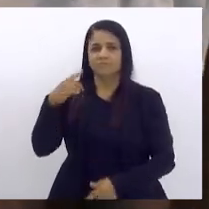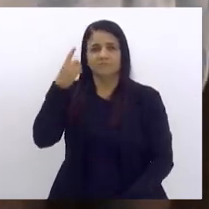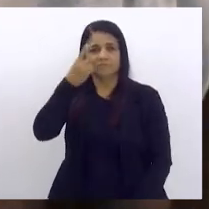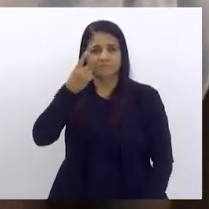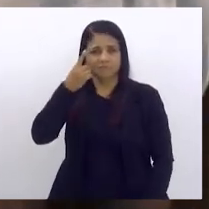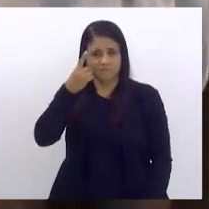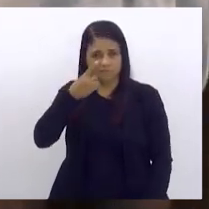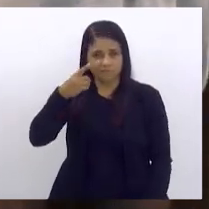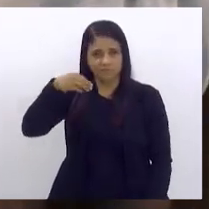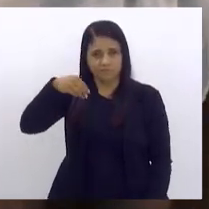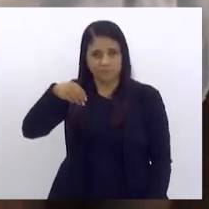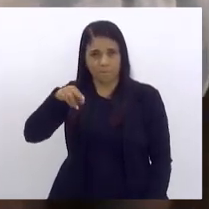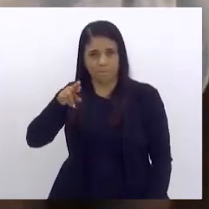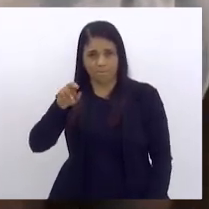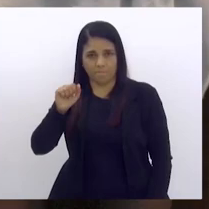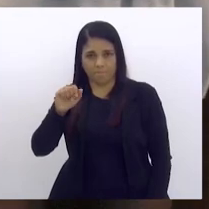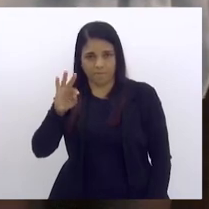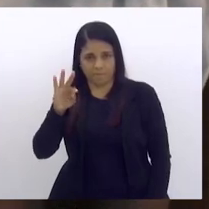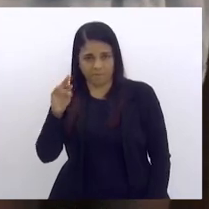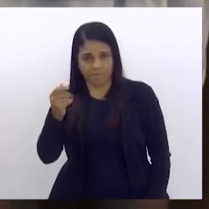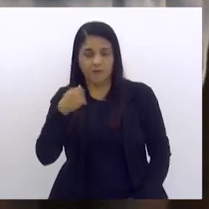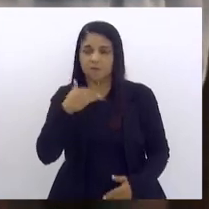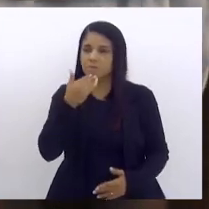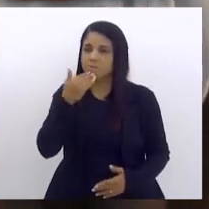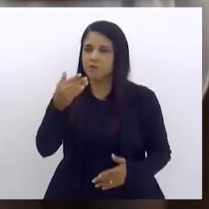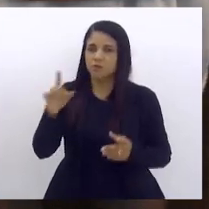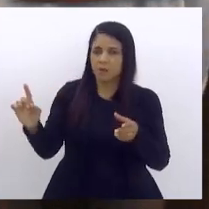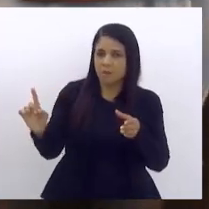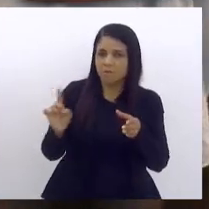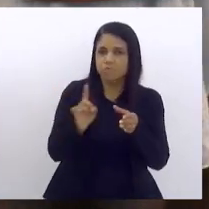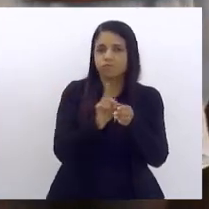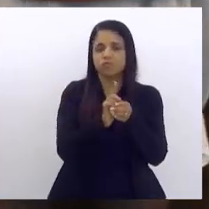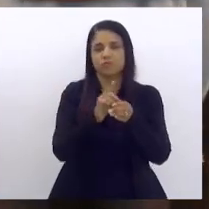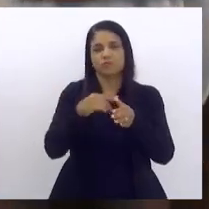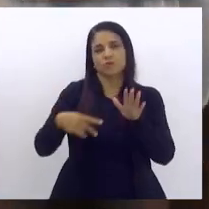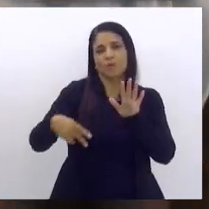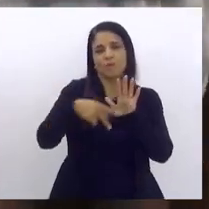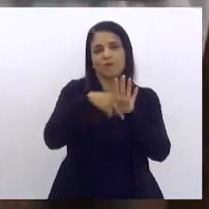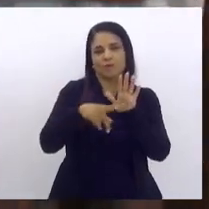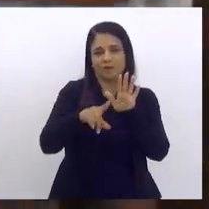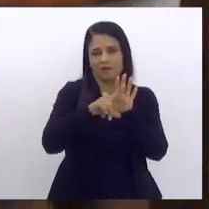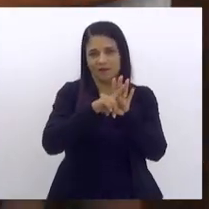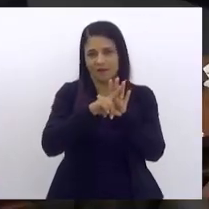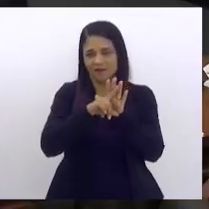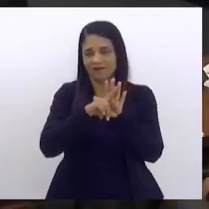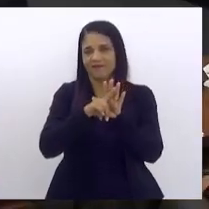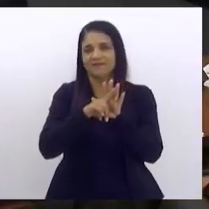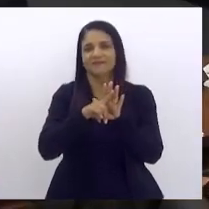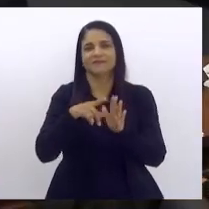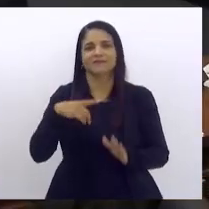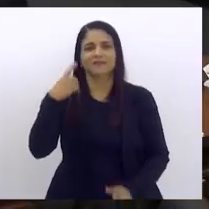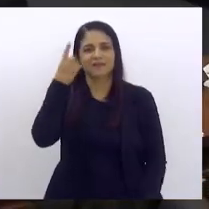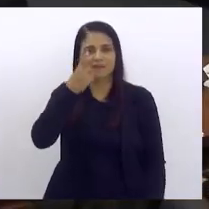também para assinar junto nesse projeto de lei da deputada Marta Rocha.